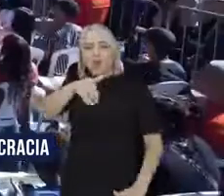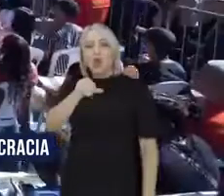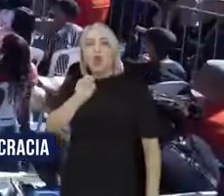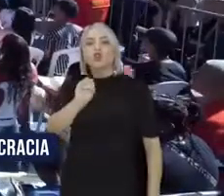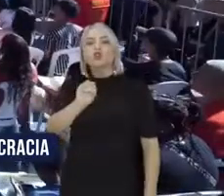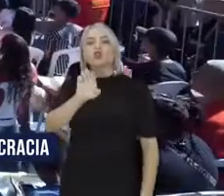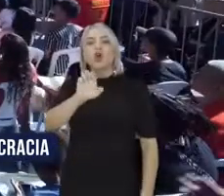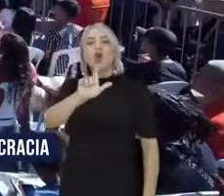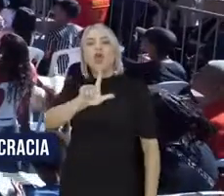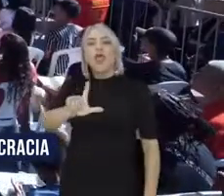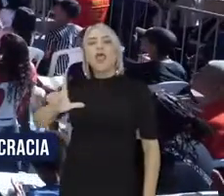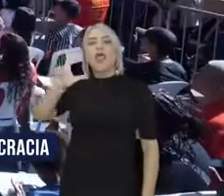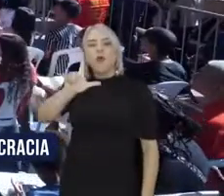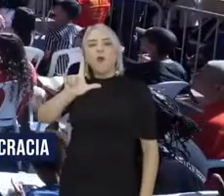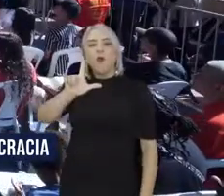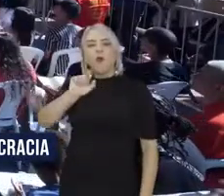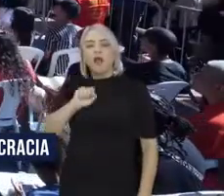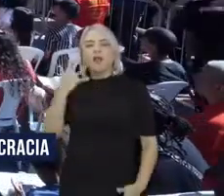Lindo!